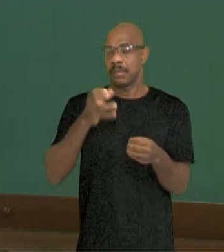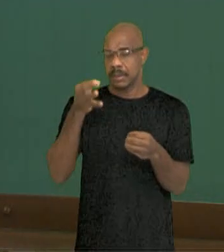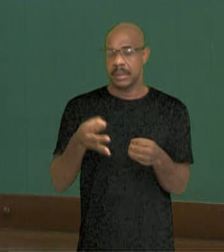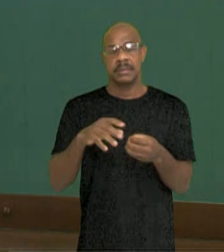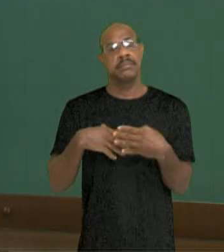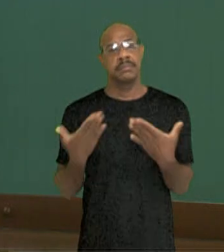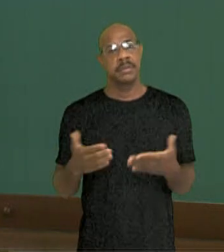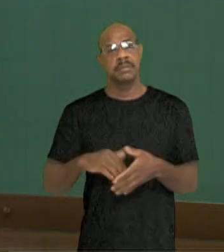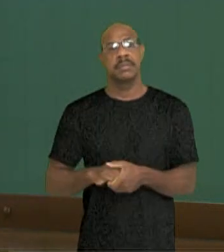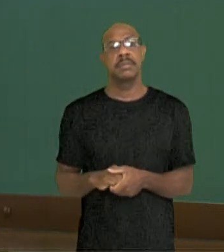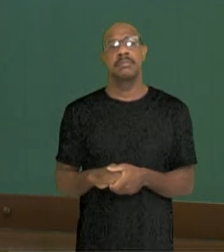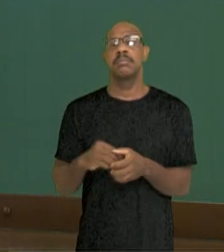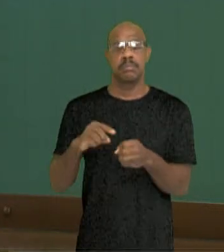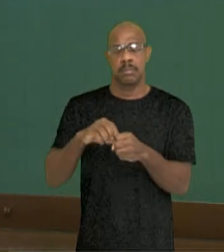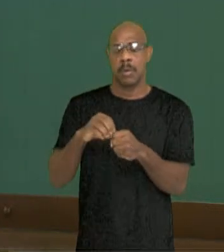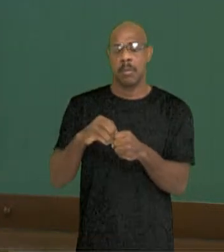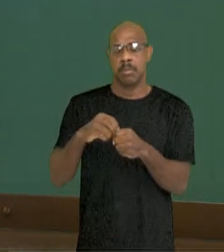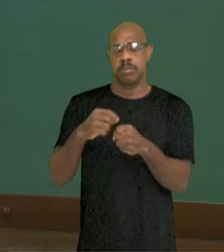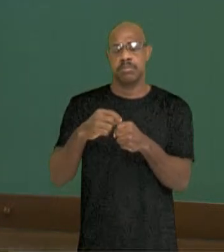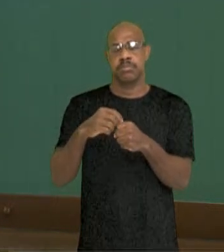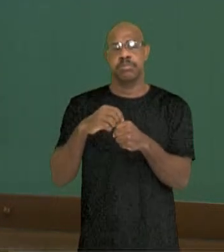elementos químicos na molécula com